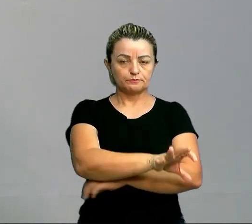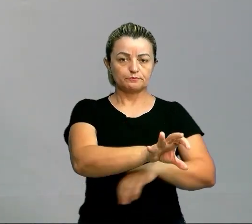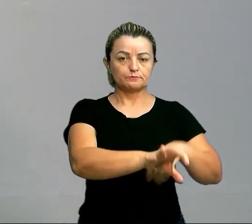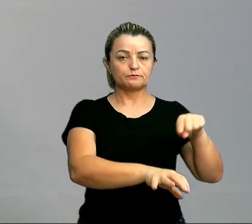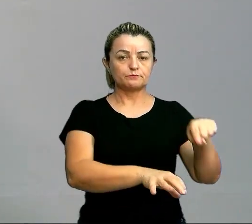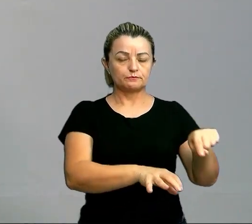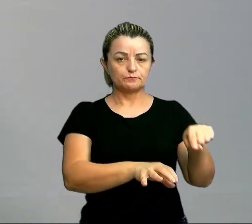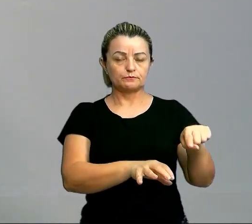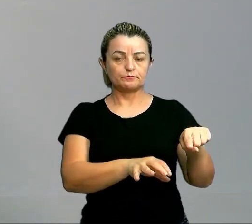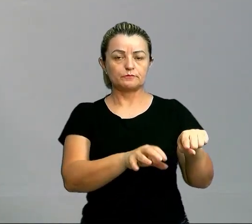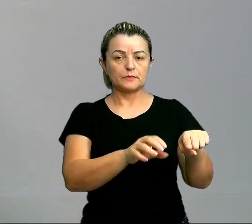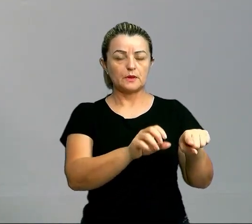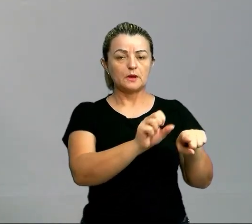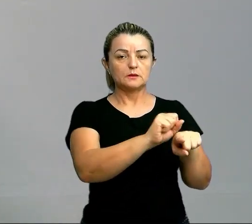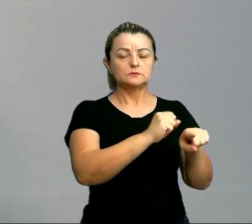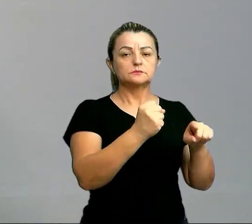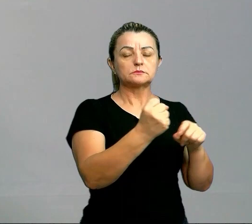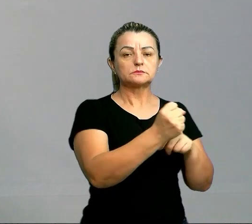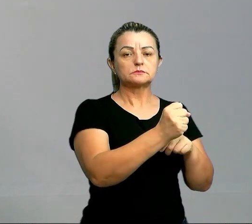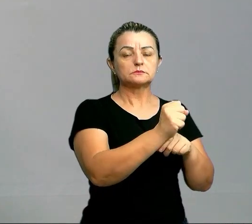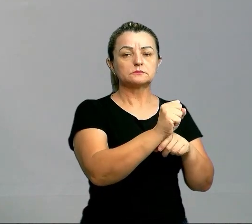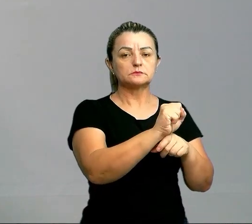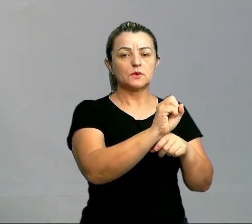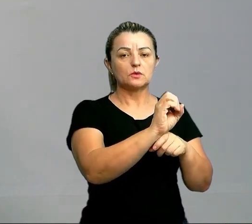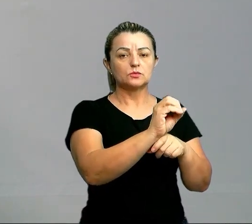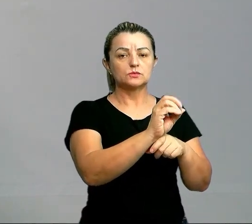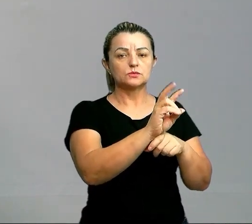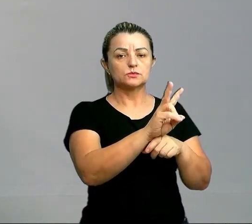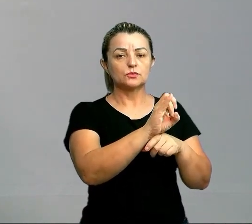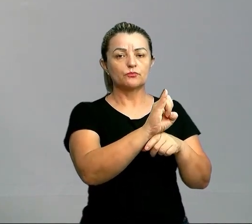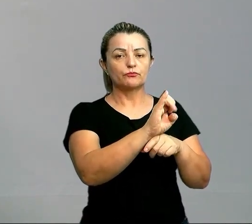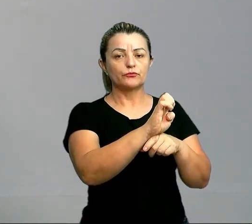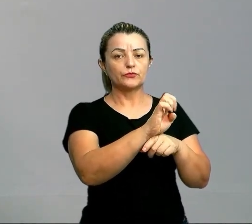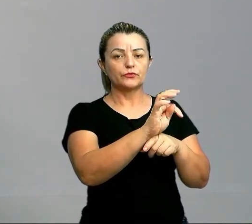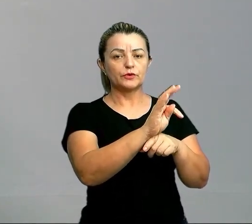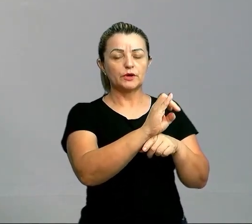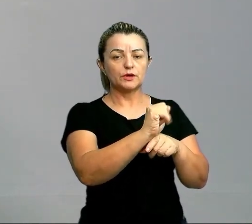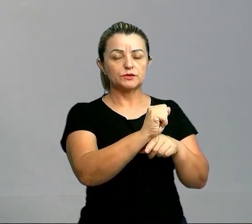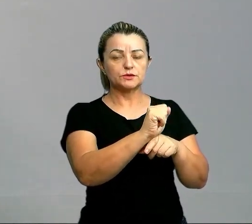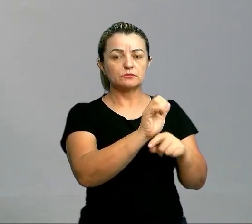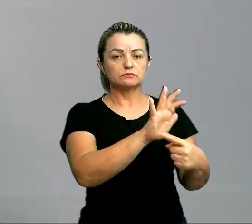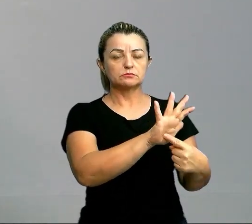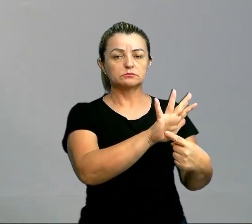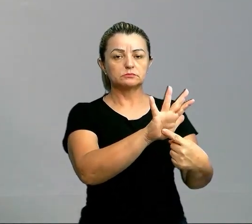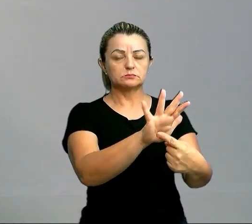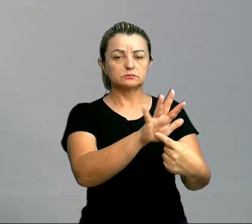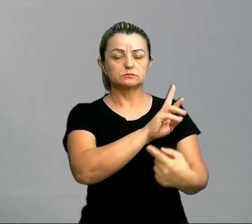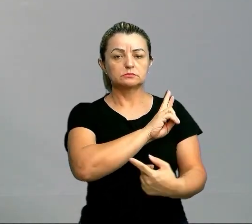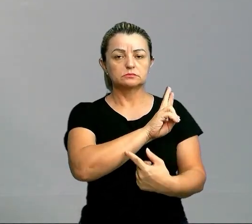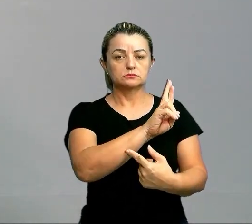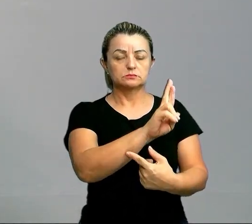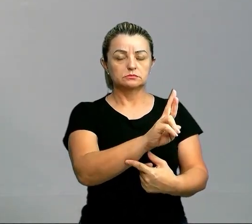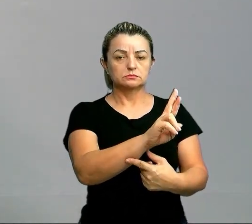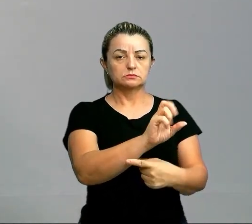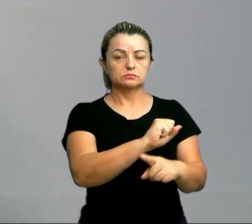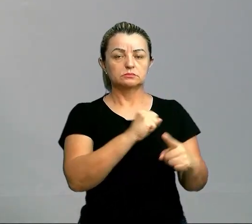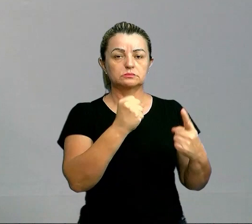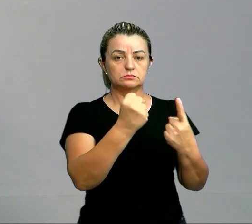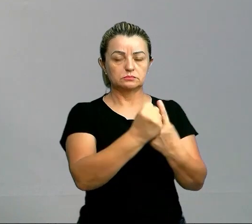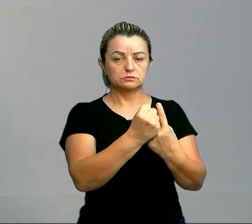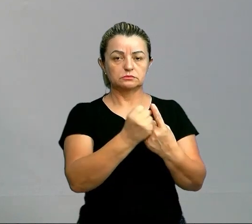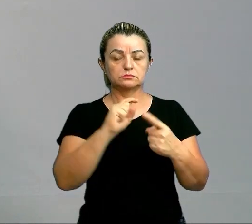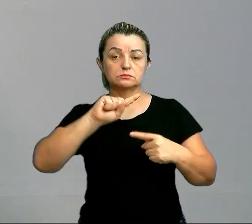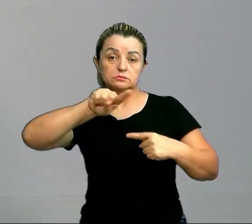União Soviética representando o socialismo. O que é que acontece? Com o pós-Segunda Guerra,